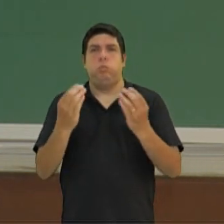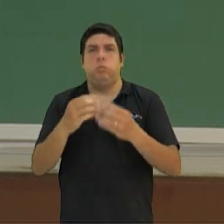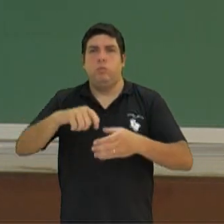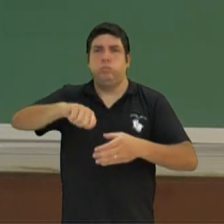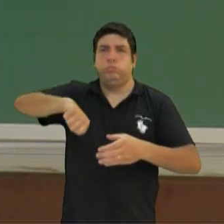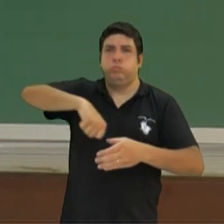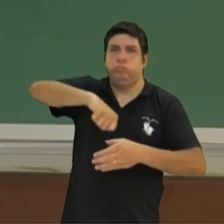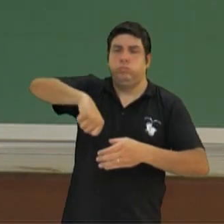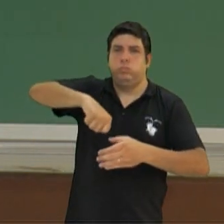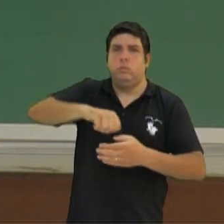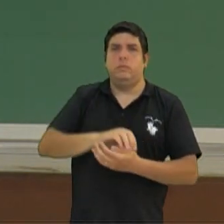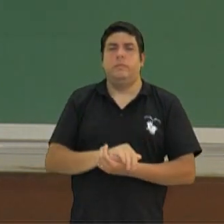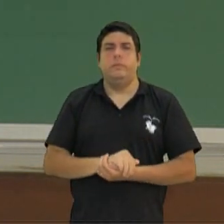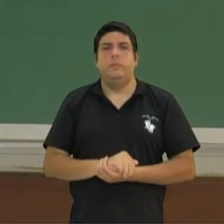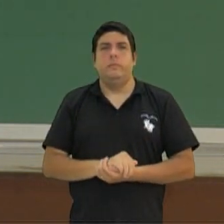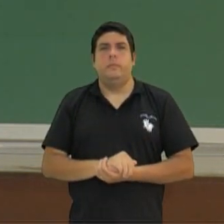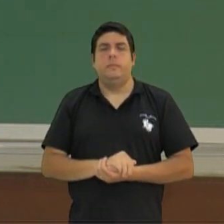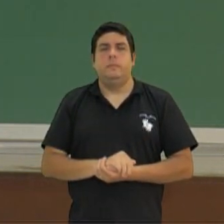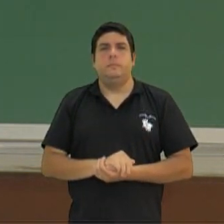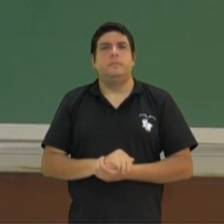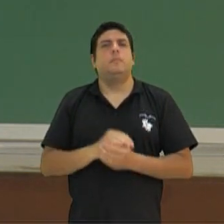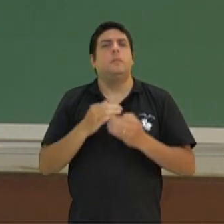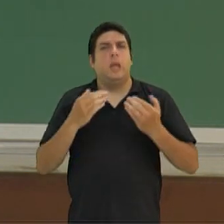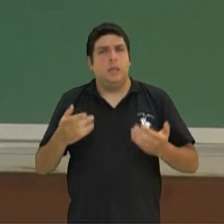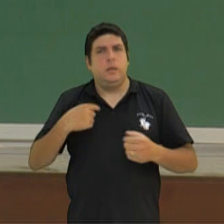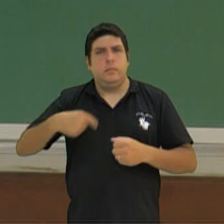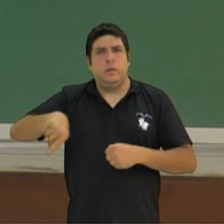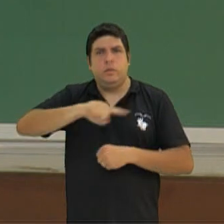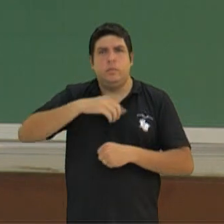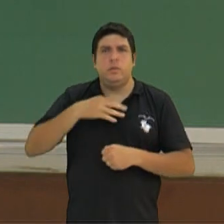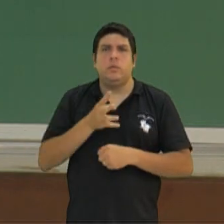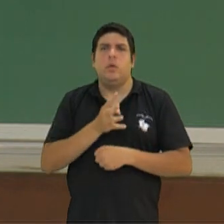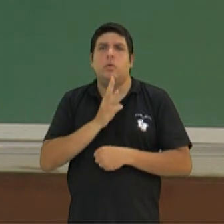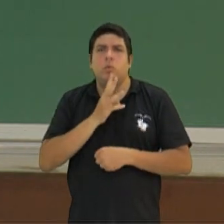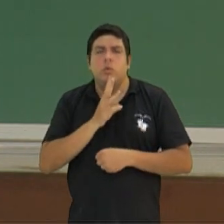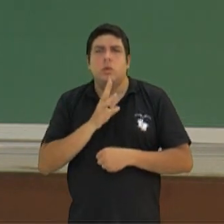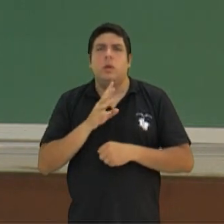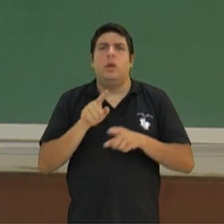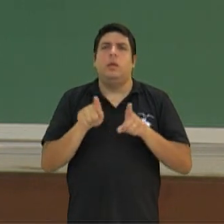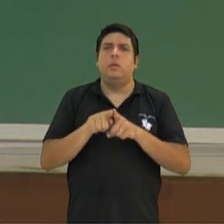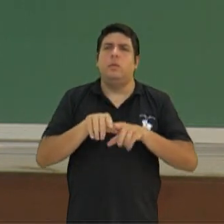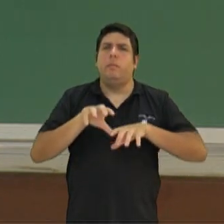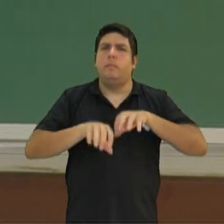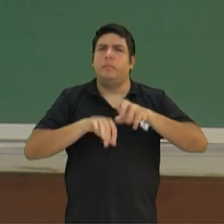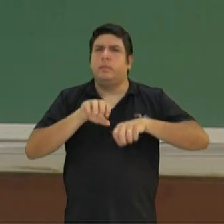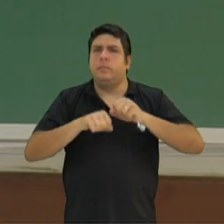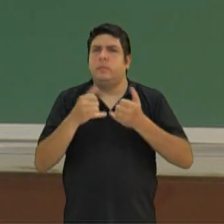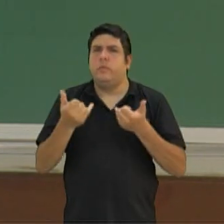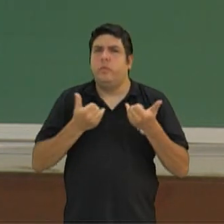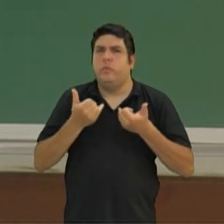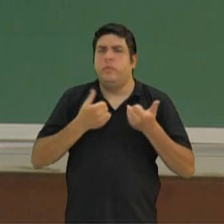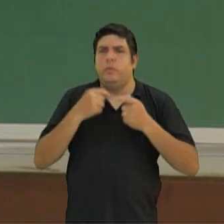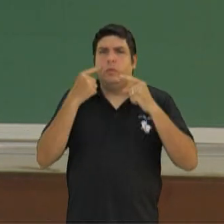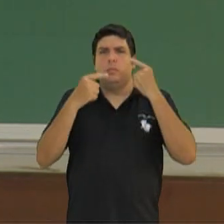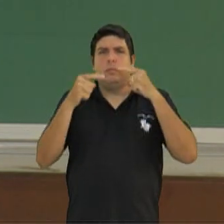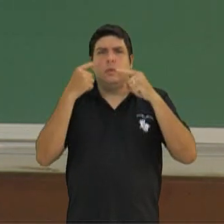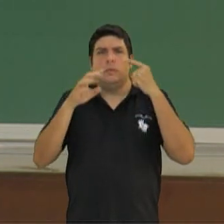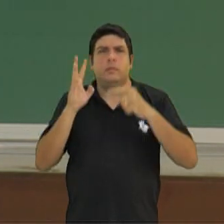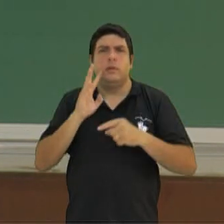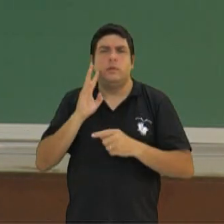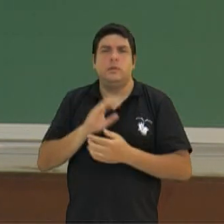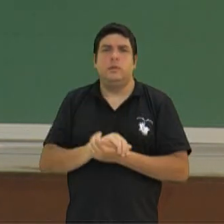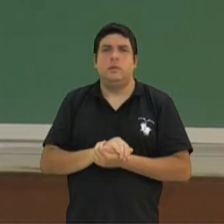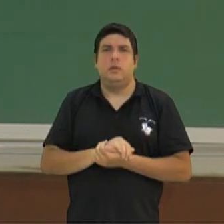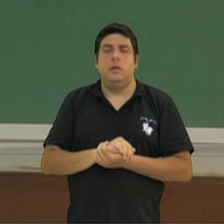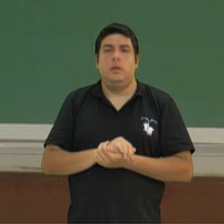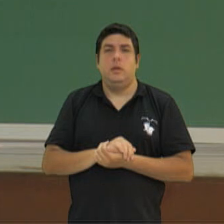É incrível quando a gente conhece, quando a gente busca informação e a gente descobre tanta coisa legal. Tudo isso daqui